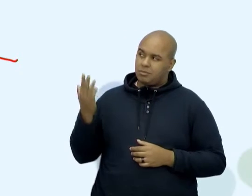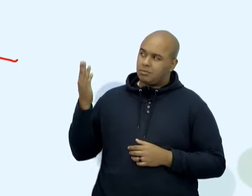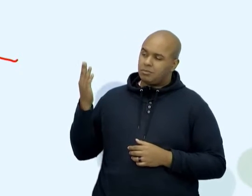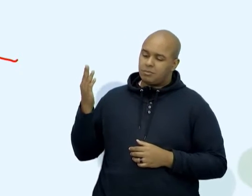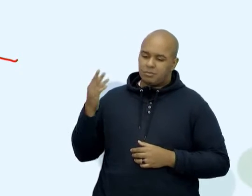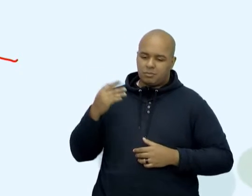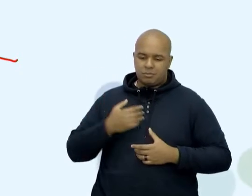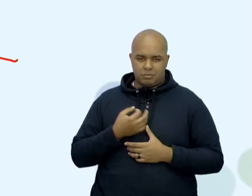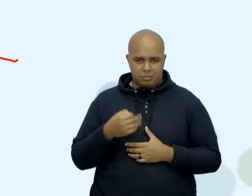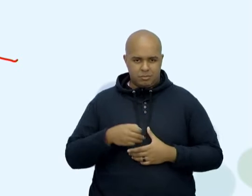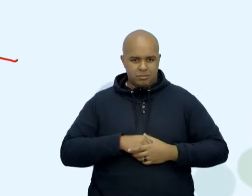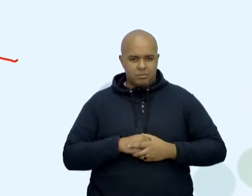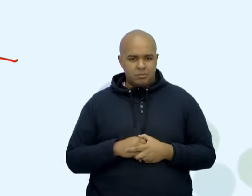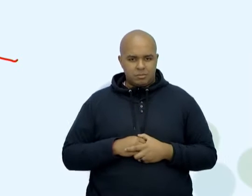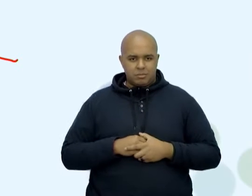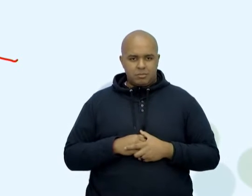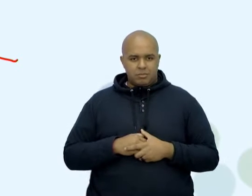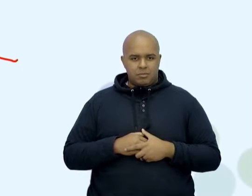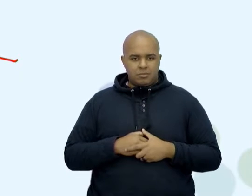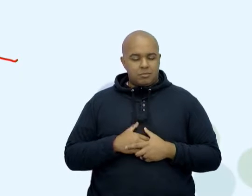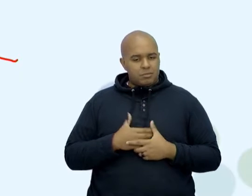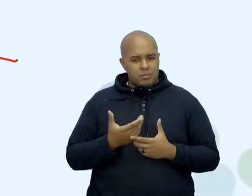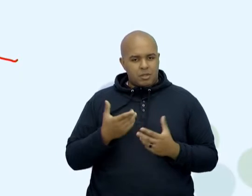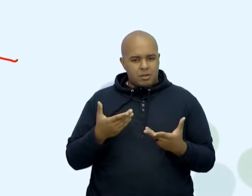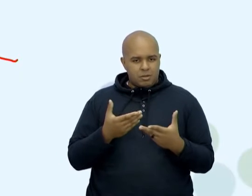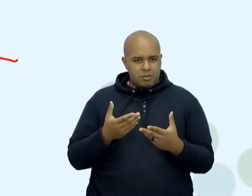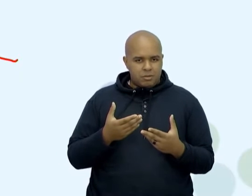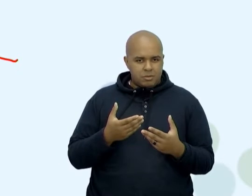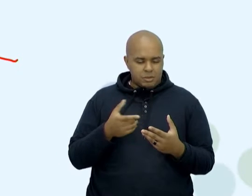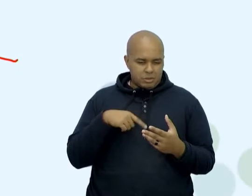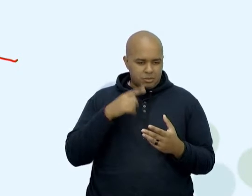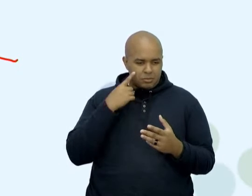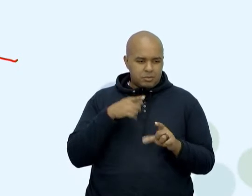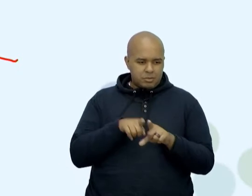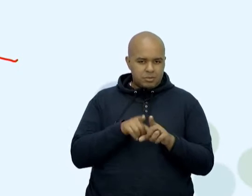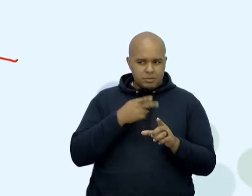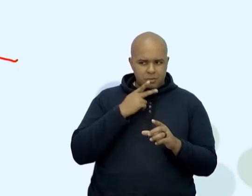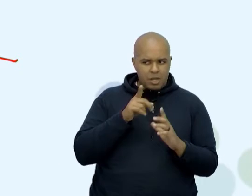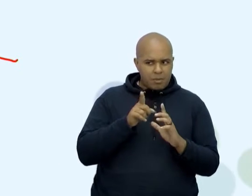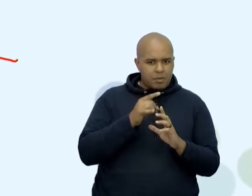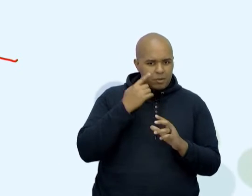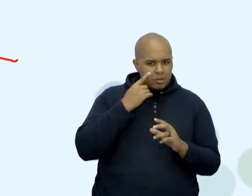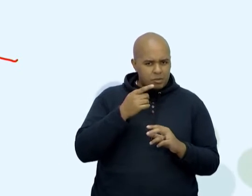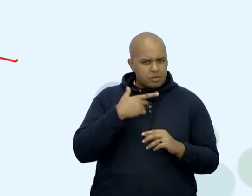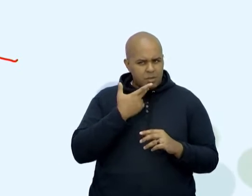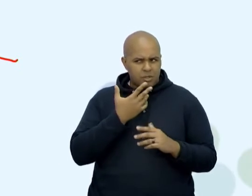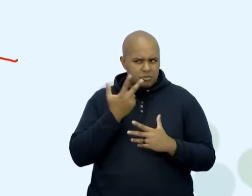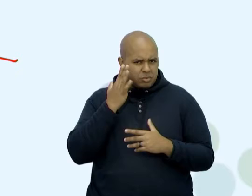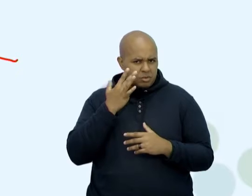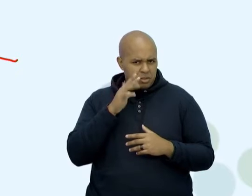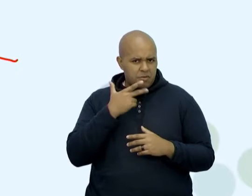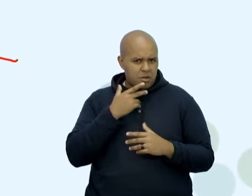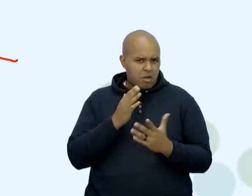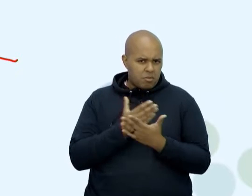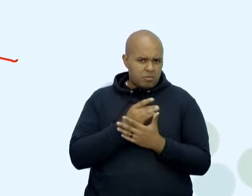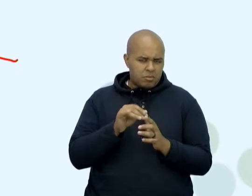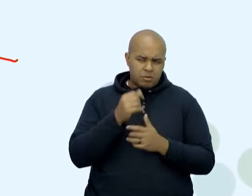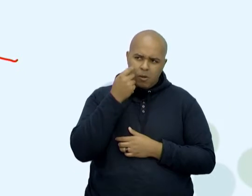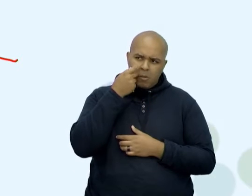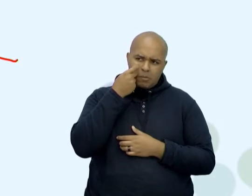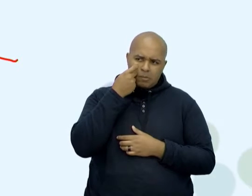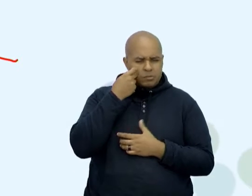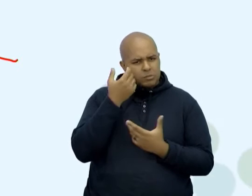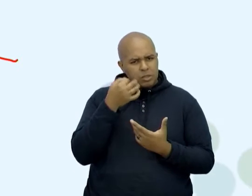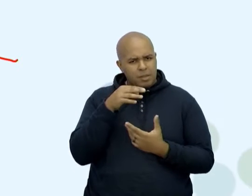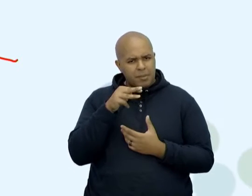tela, né? E aí, agora, eu vou até confirmar para ver se eu estou falando besteira. Né,